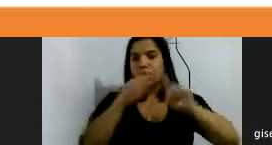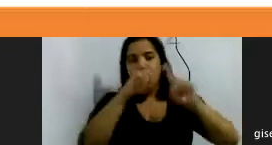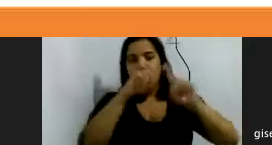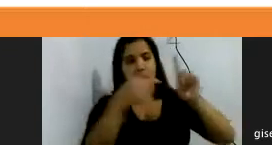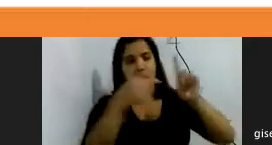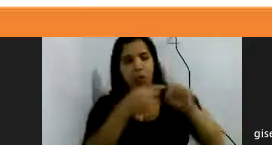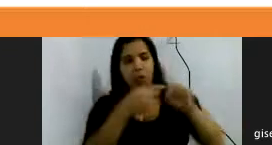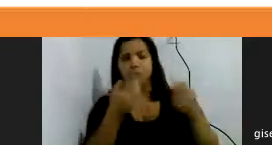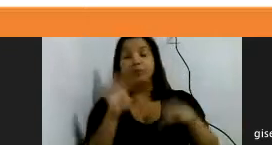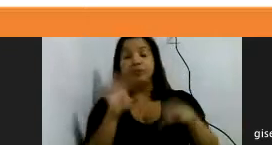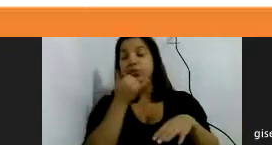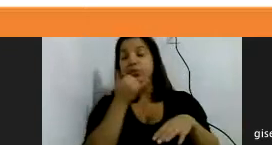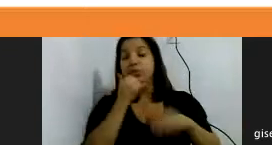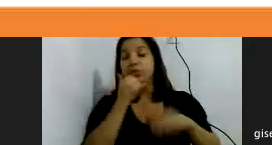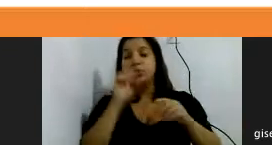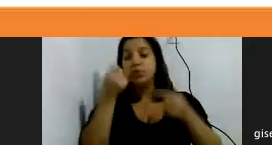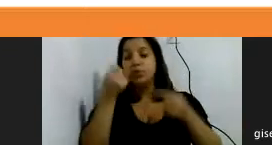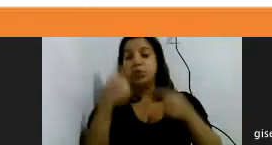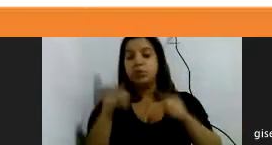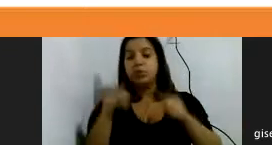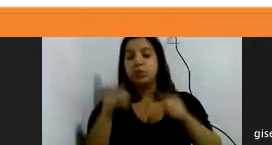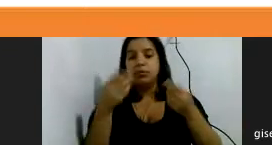desses anticorpos?